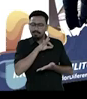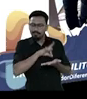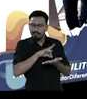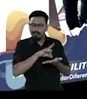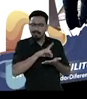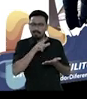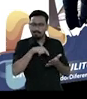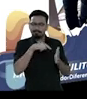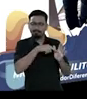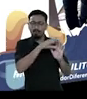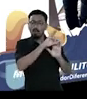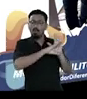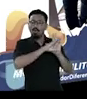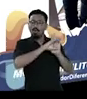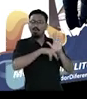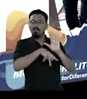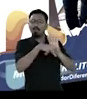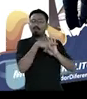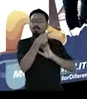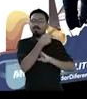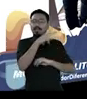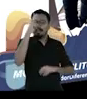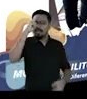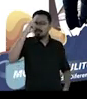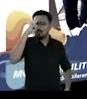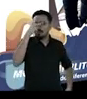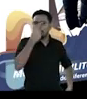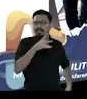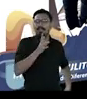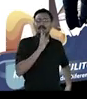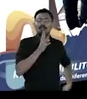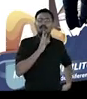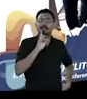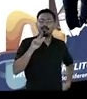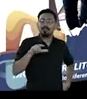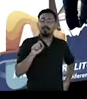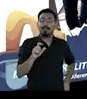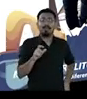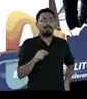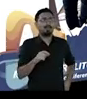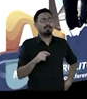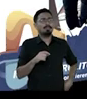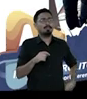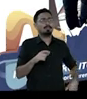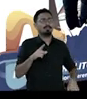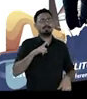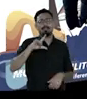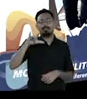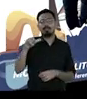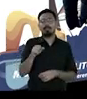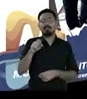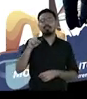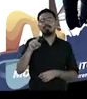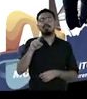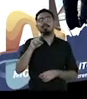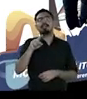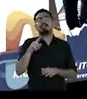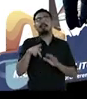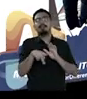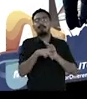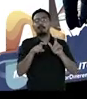do currículo do senhor Nares. Eu conhecia ele quando eu ainda tinha uma loja de informática,